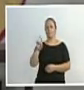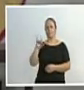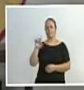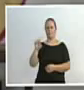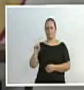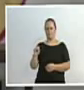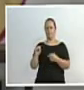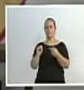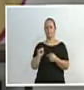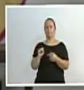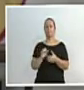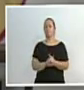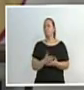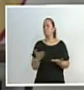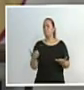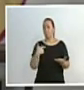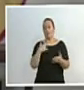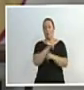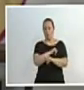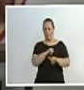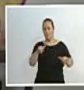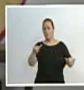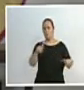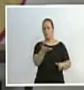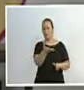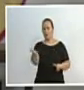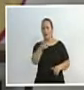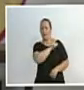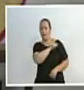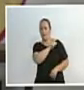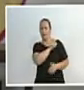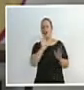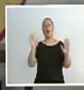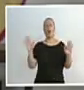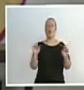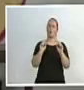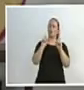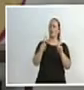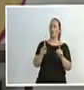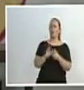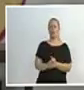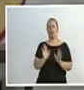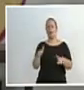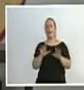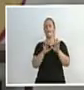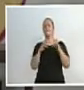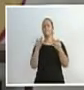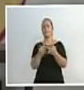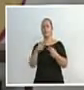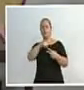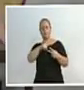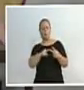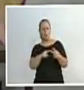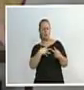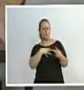como eu digo em tom lúdico para os meus alunos, mais 2 barrigudinhos, são 4 pessoas. Esta família é vítima